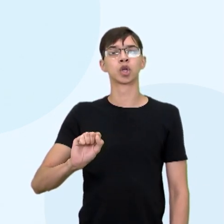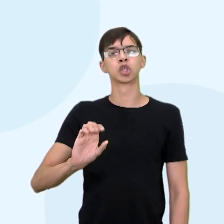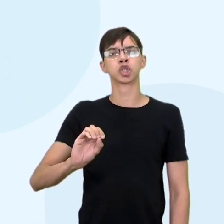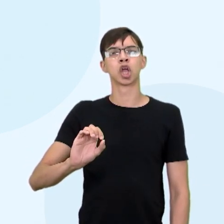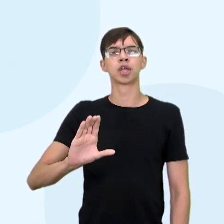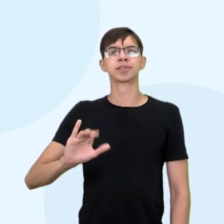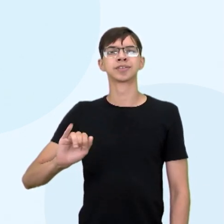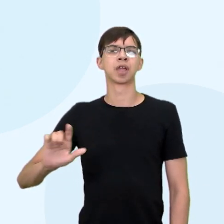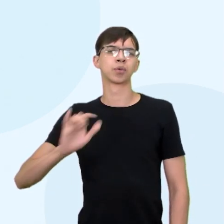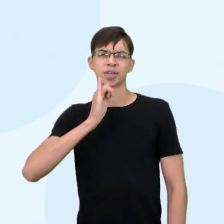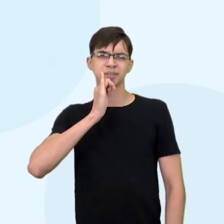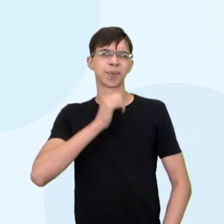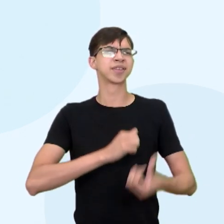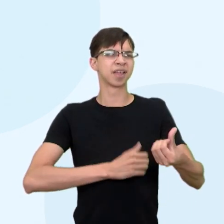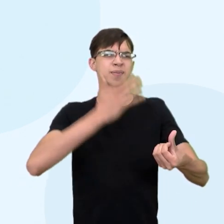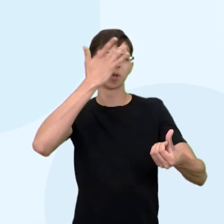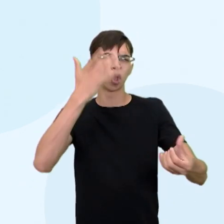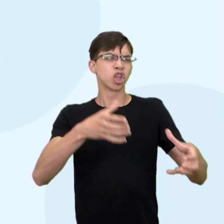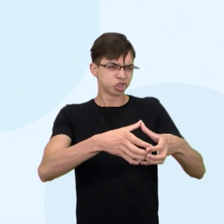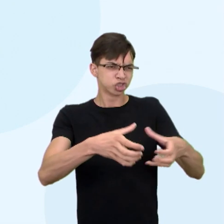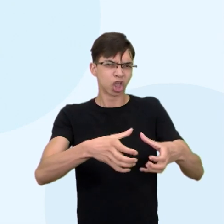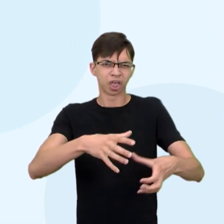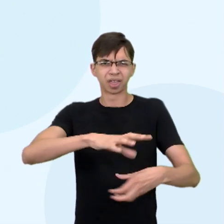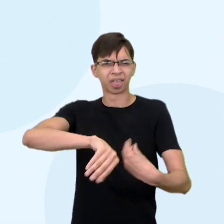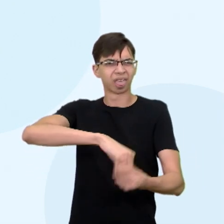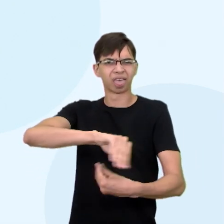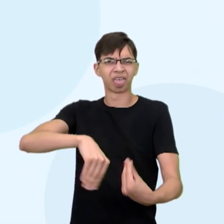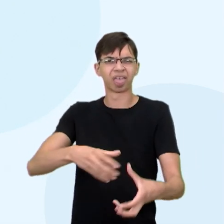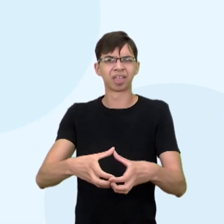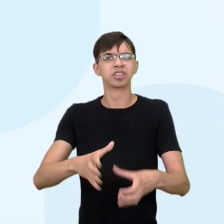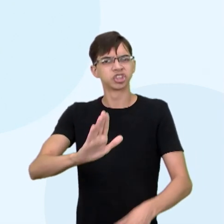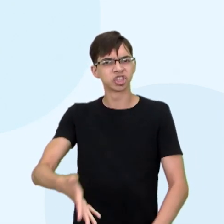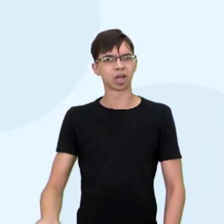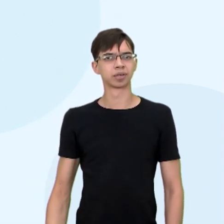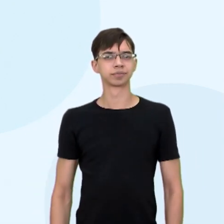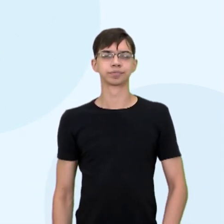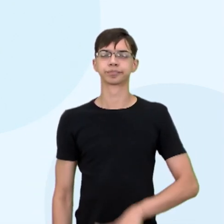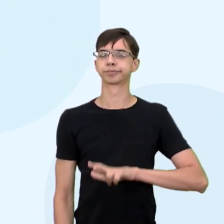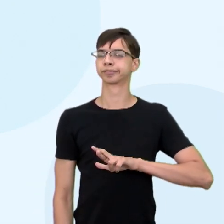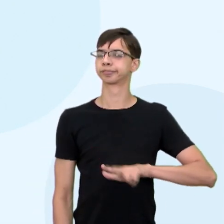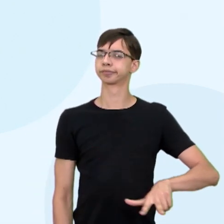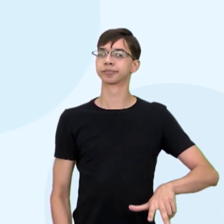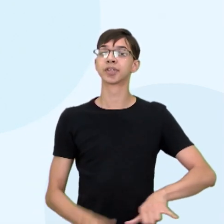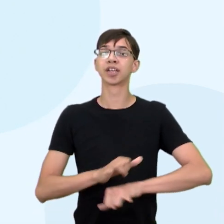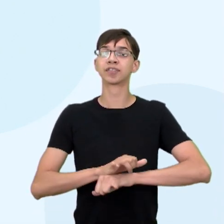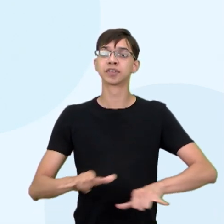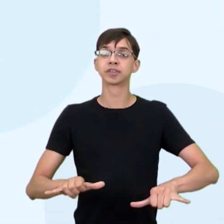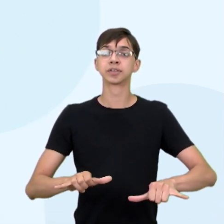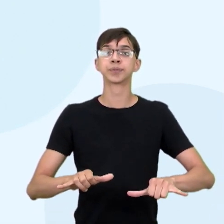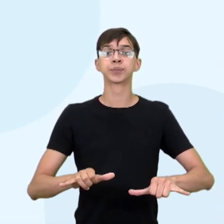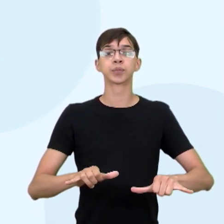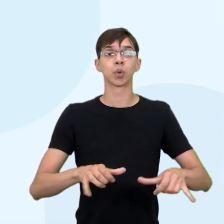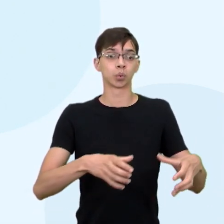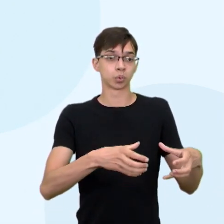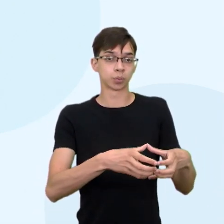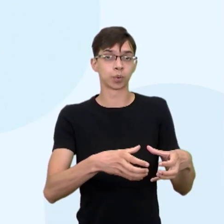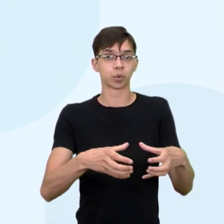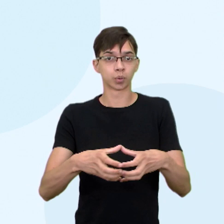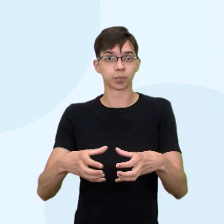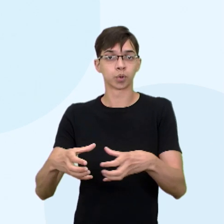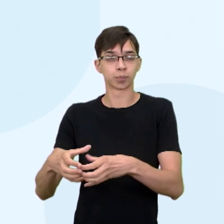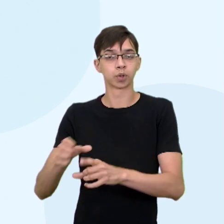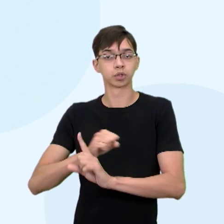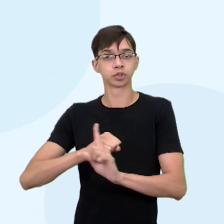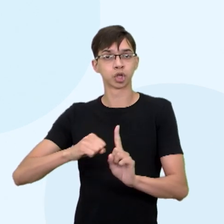pessoas aí, é um grupo social. Não. Quando a gente fala de grupos sociais, né, dentro das ciências humanas, né, a gente está falando